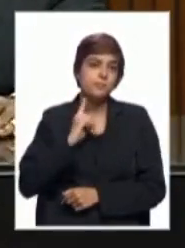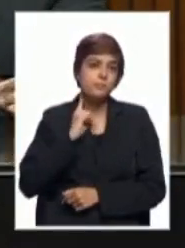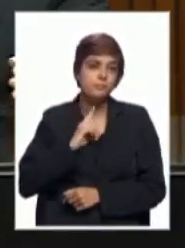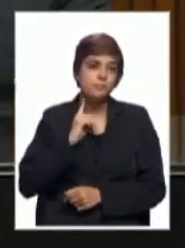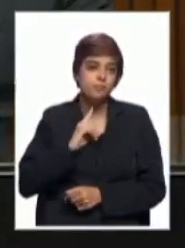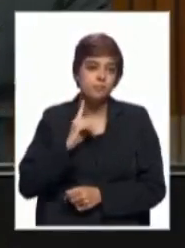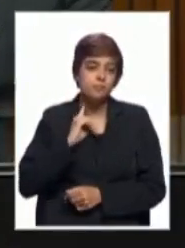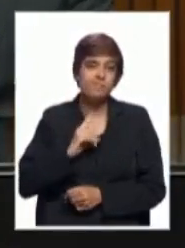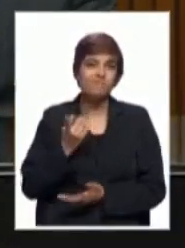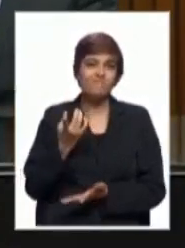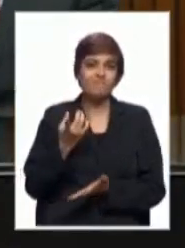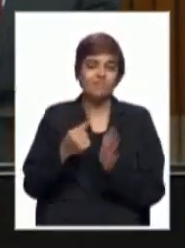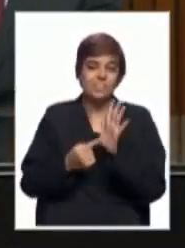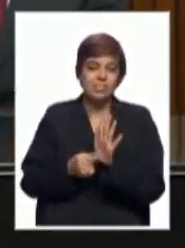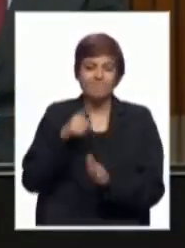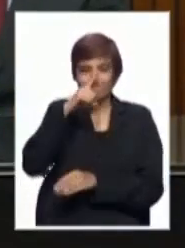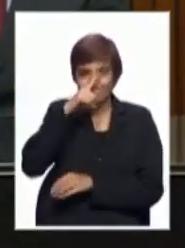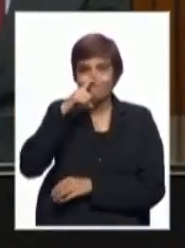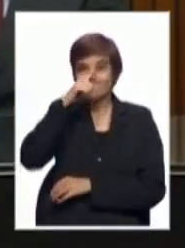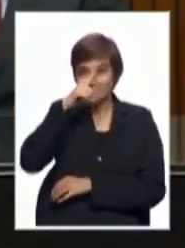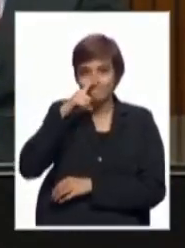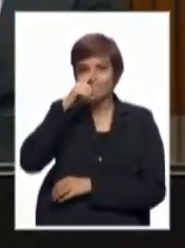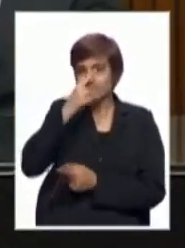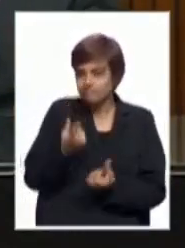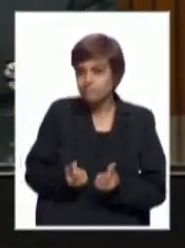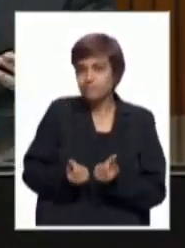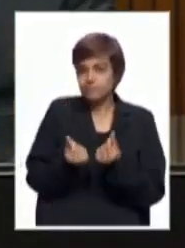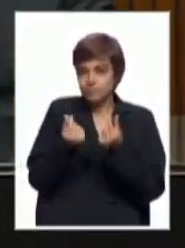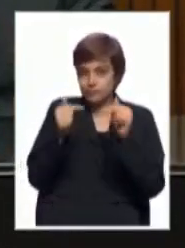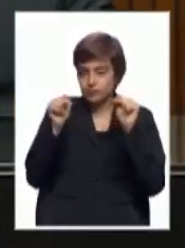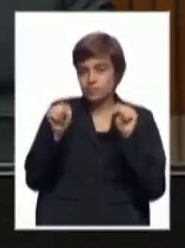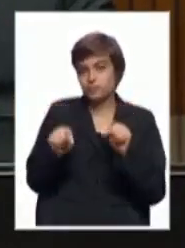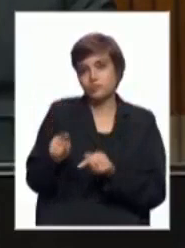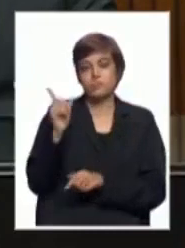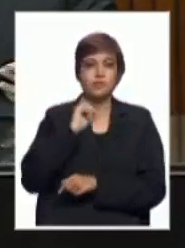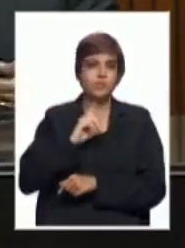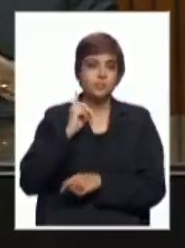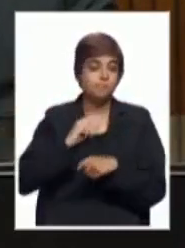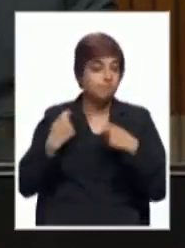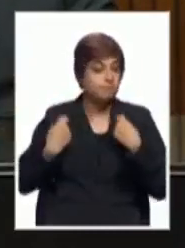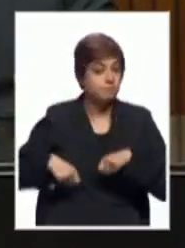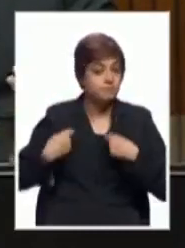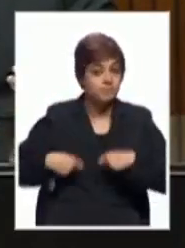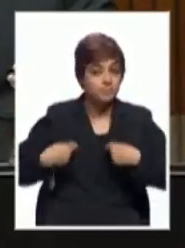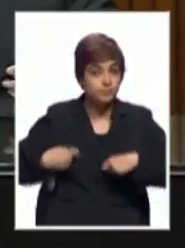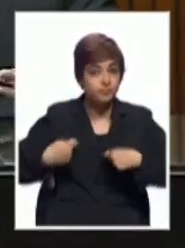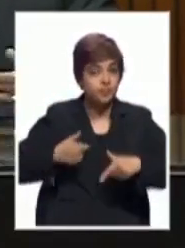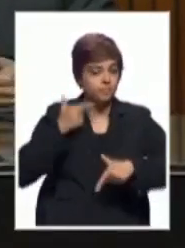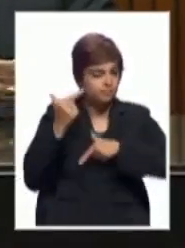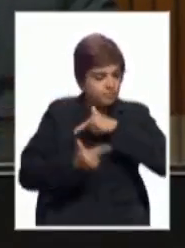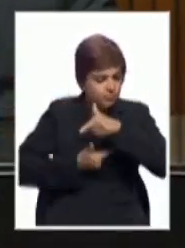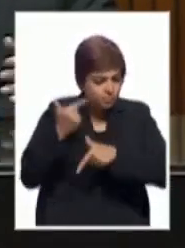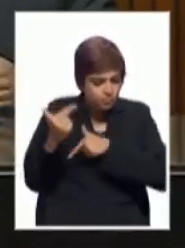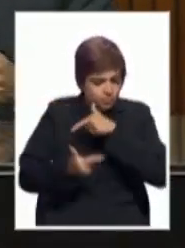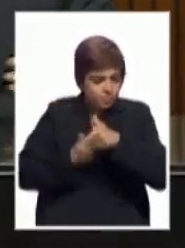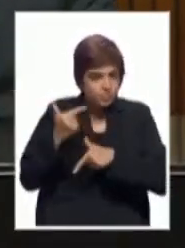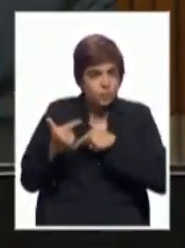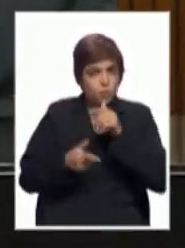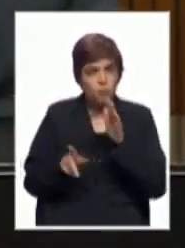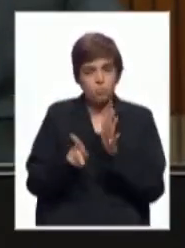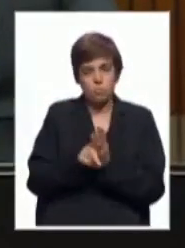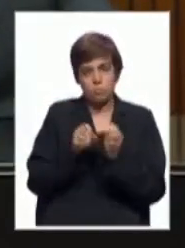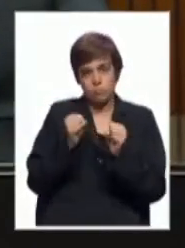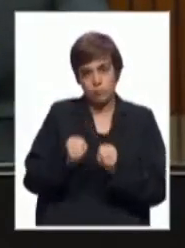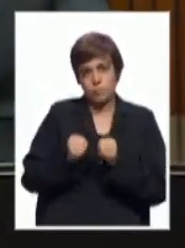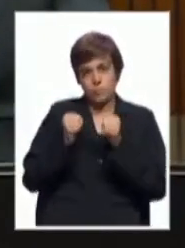classificou como grave a situação financeira do Estado e que vai exigir muitos esforços do poder público em todas